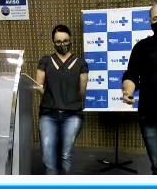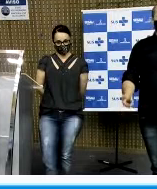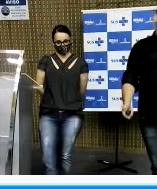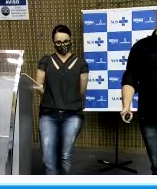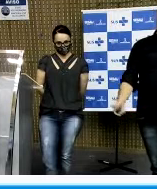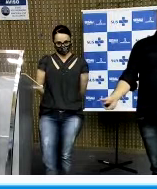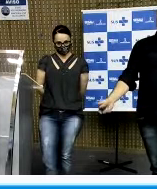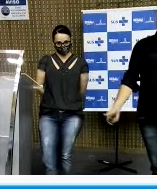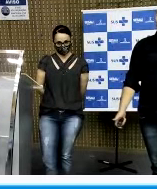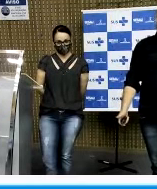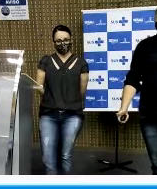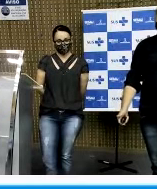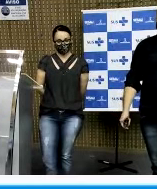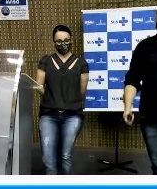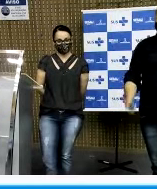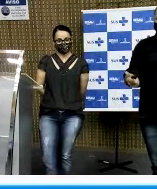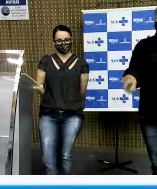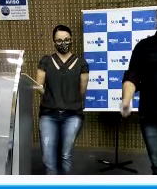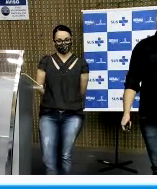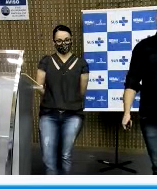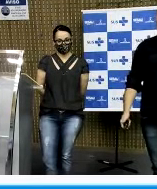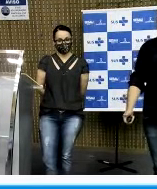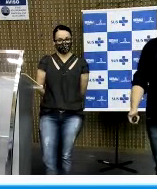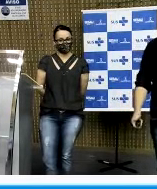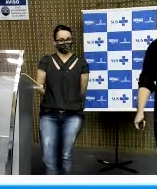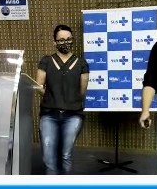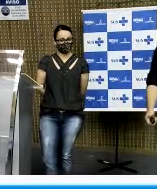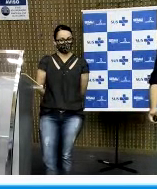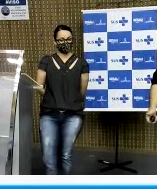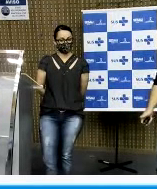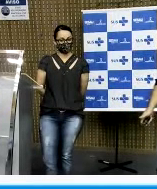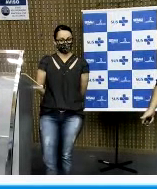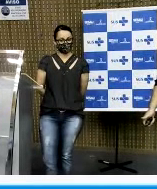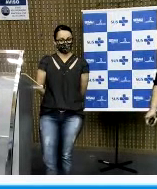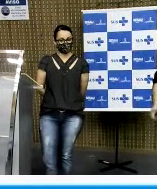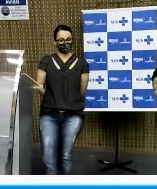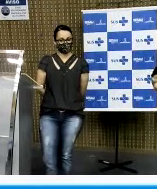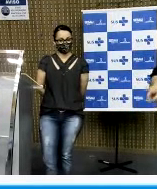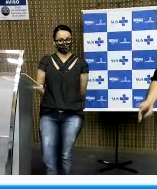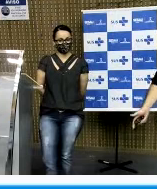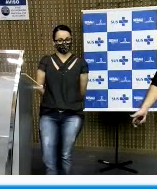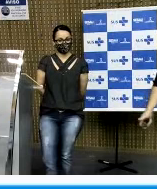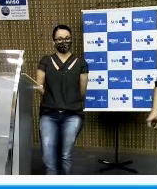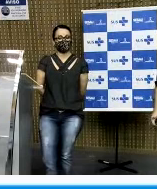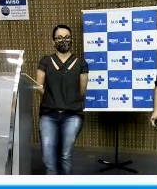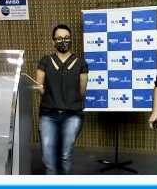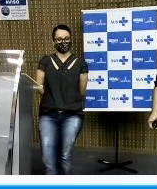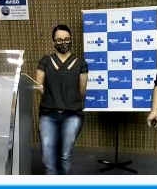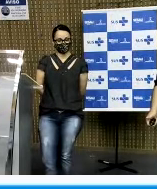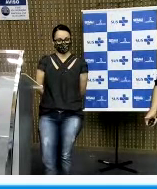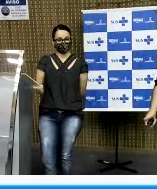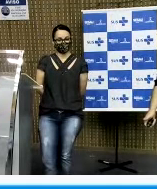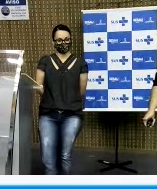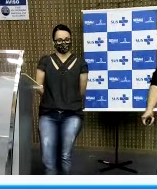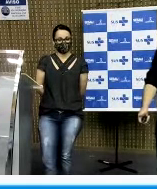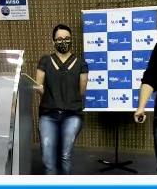Já tem uma melhora significativa em 2021, que nós estamos com 89 solicitações de CISREG de odontologia. Destacas também o